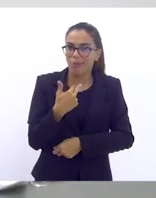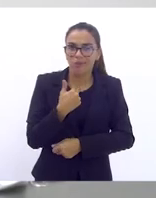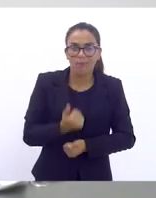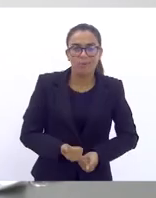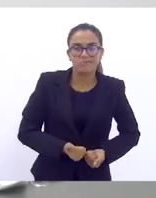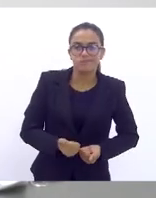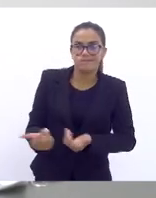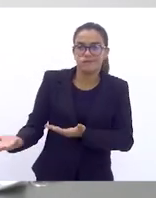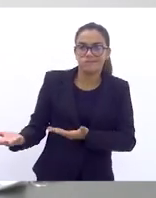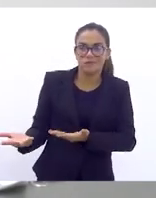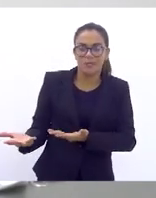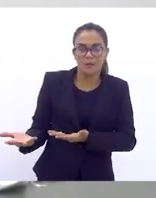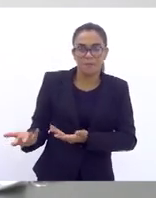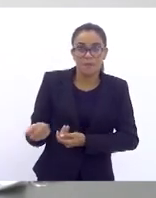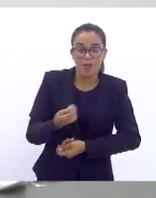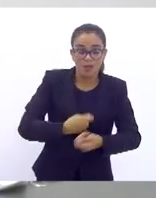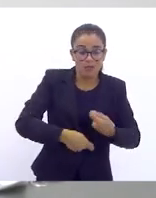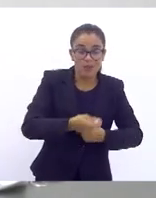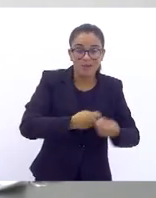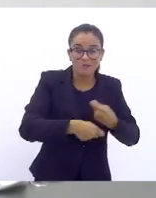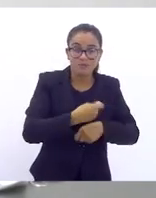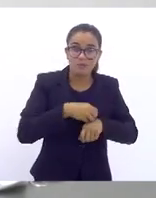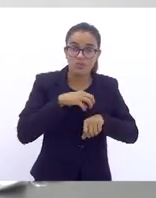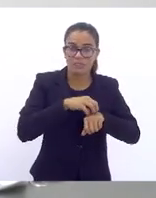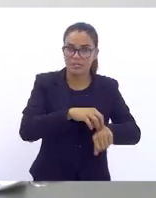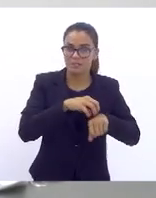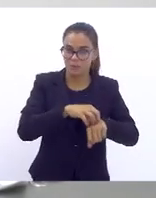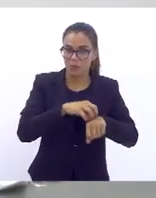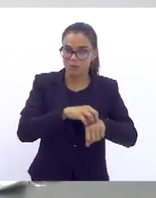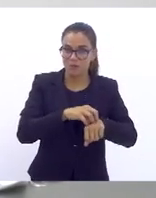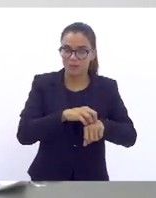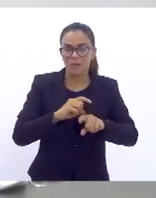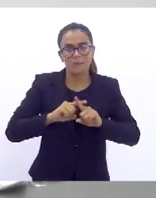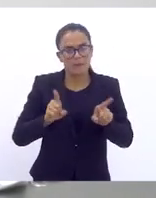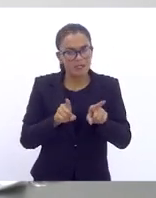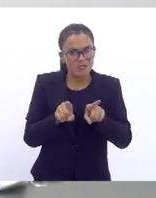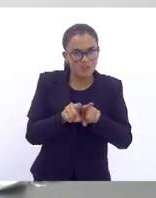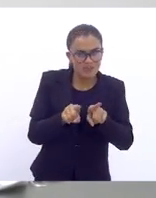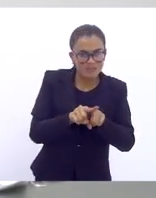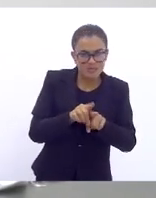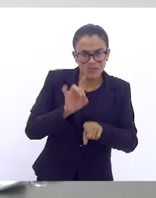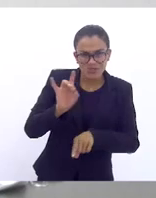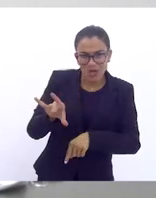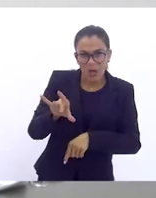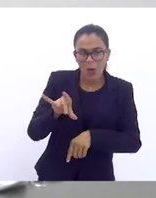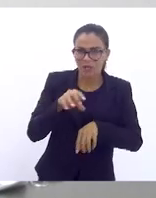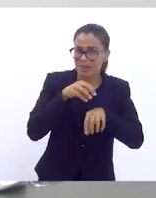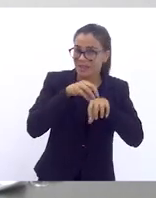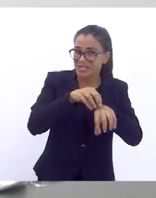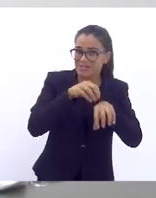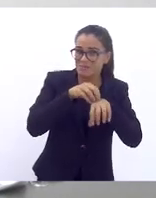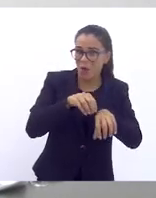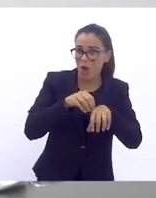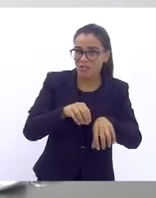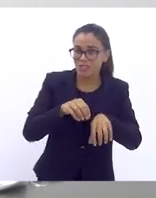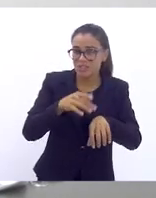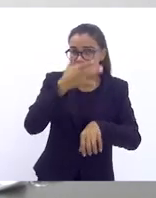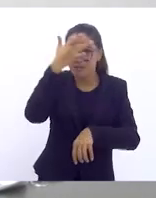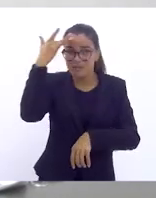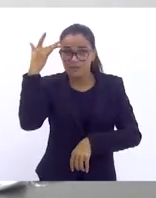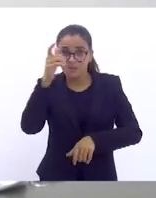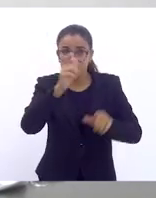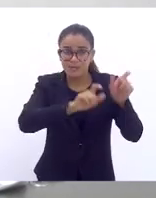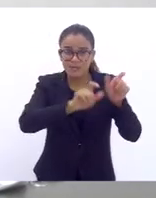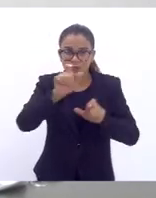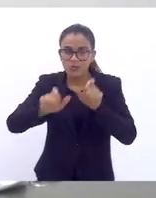da logística de transportes mas não somente de transporte de passageiros tô falando de